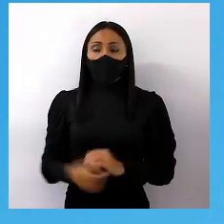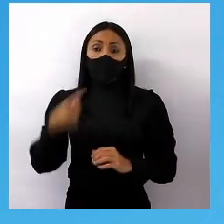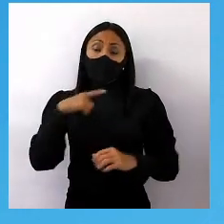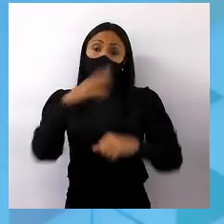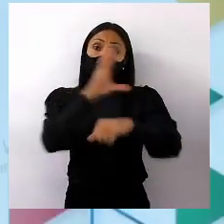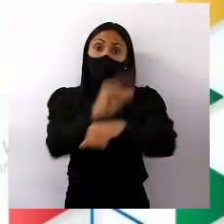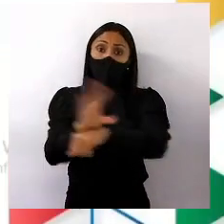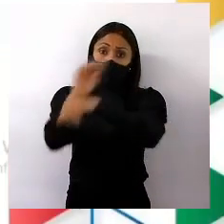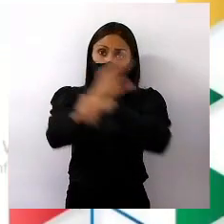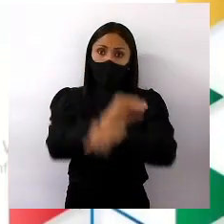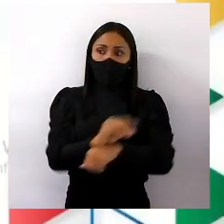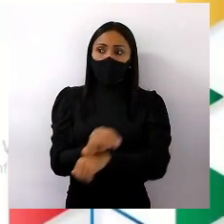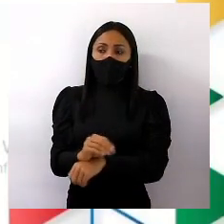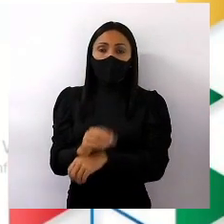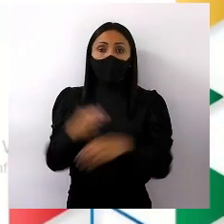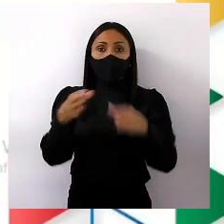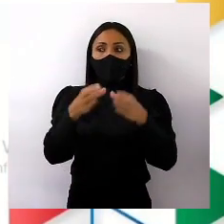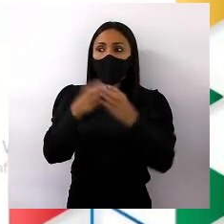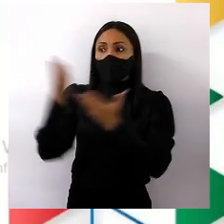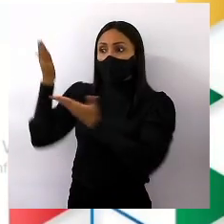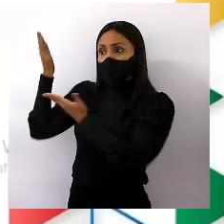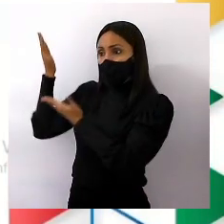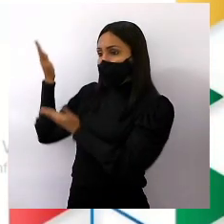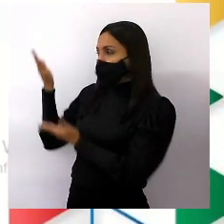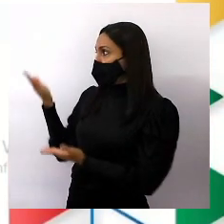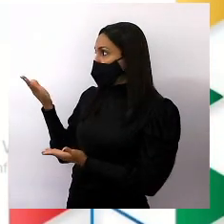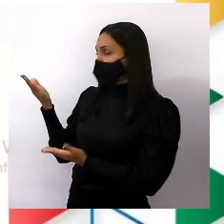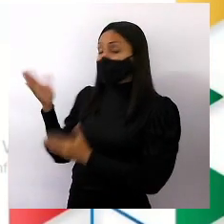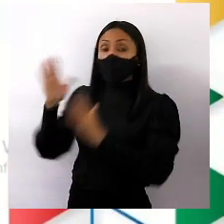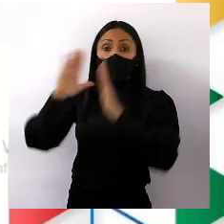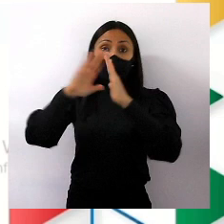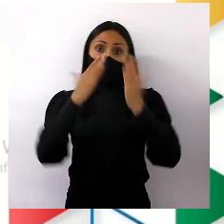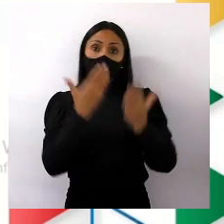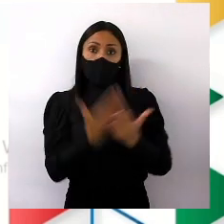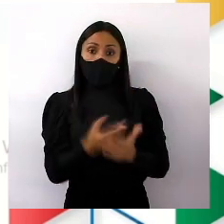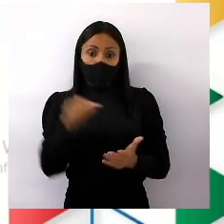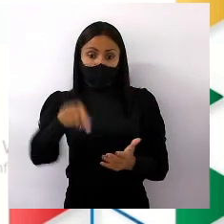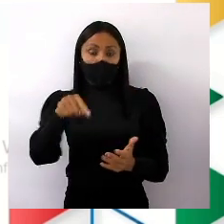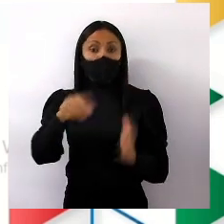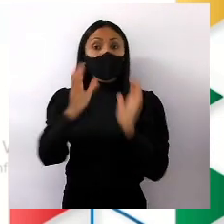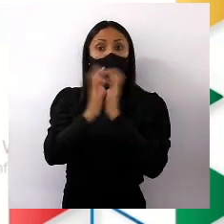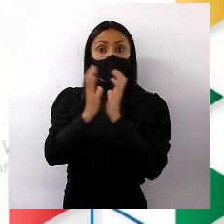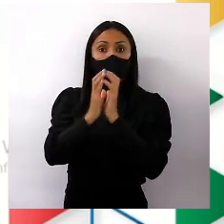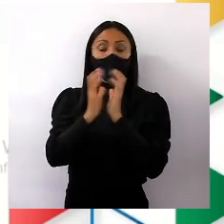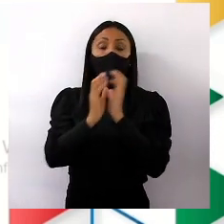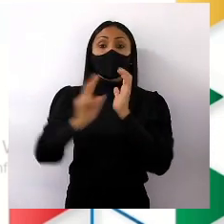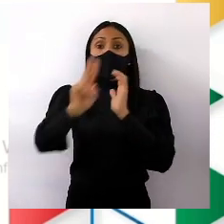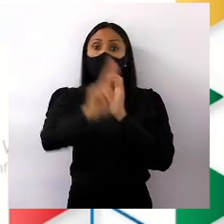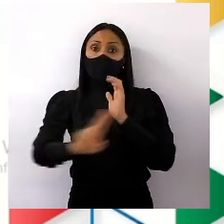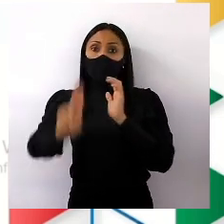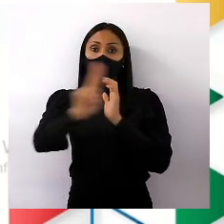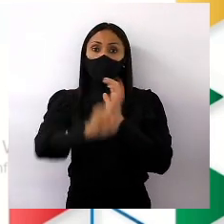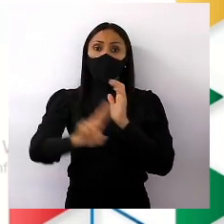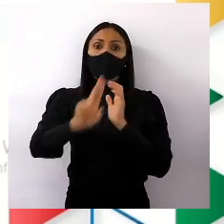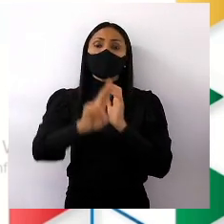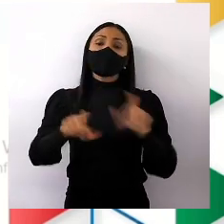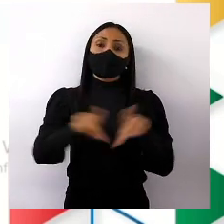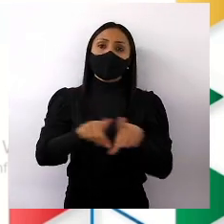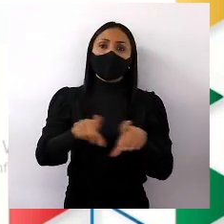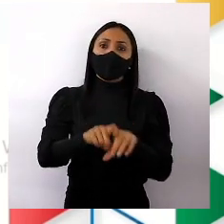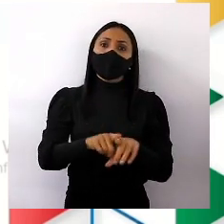fotografia de um grupo, né, de crianças numa escola daqui do Recife, que utilizam o método Brasílica também como